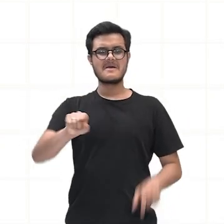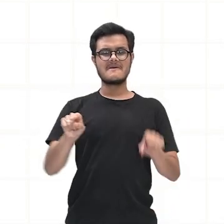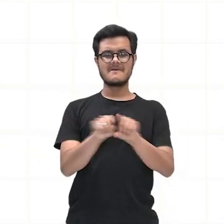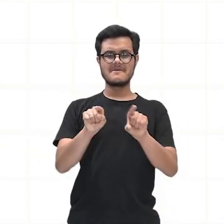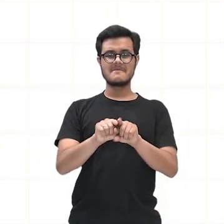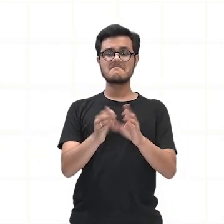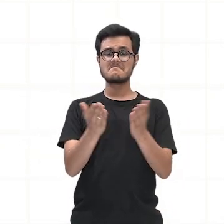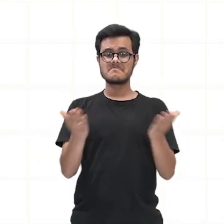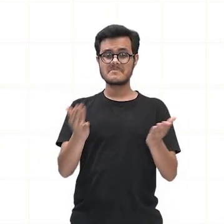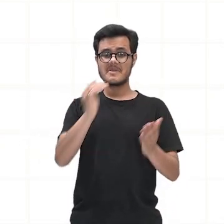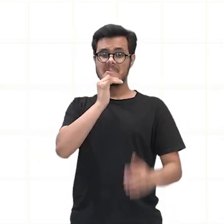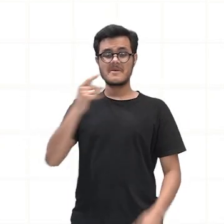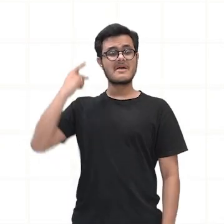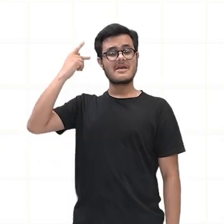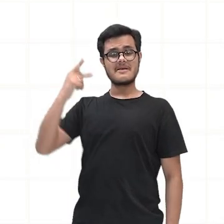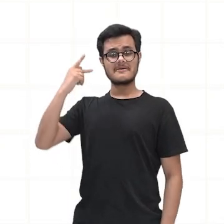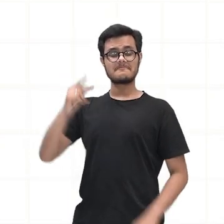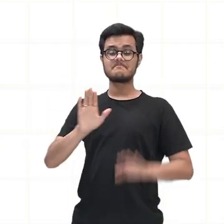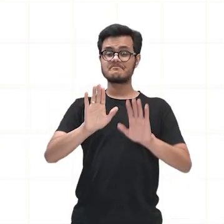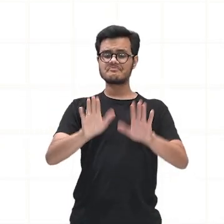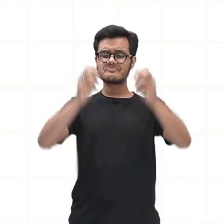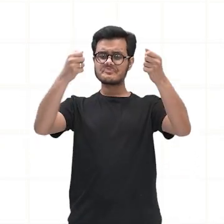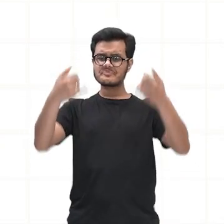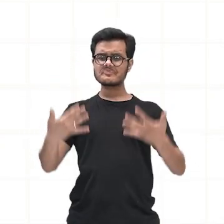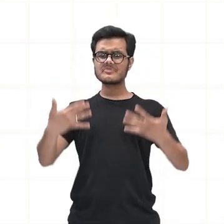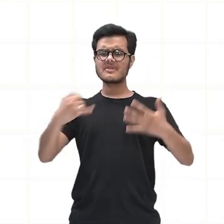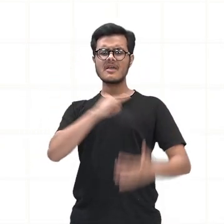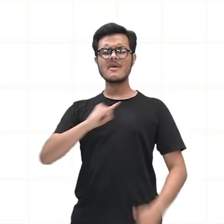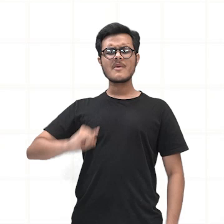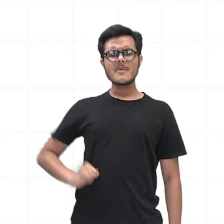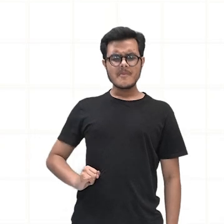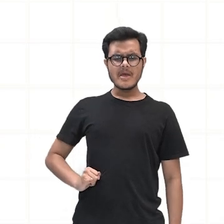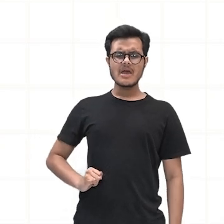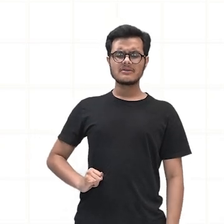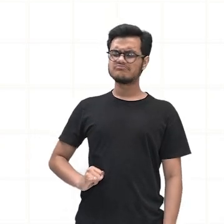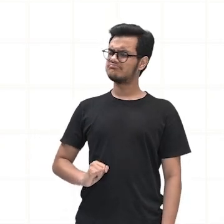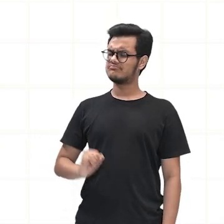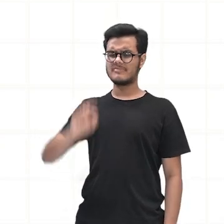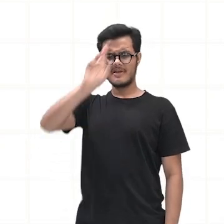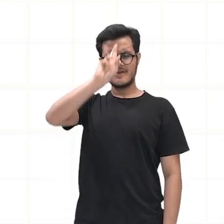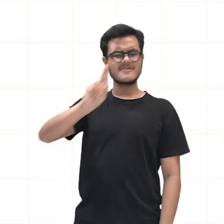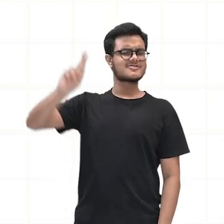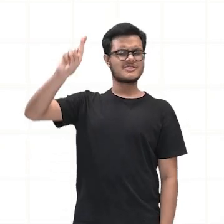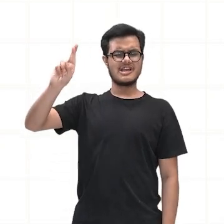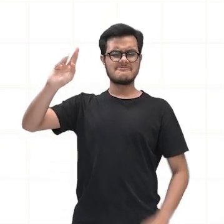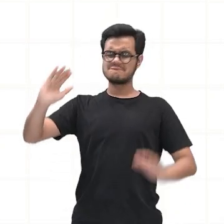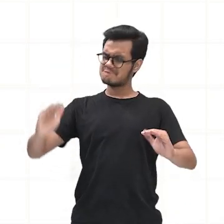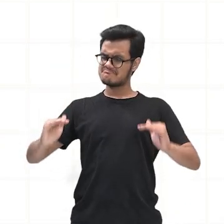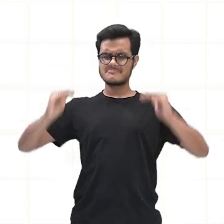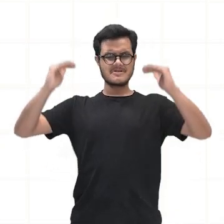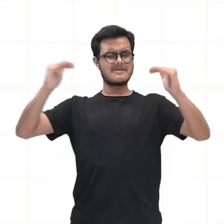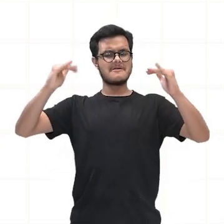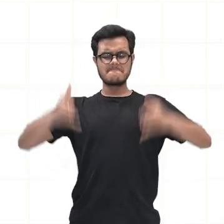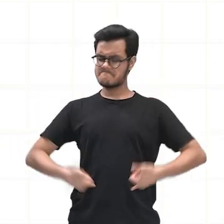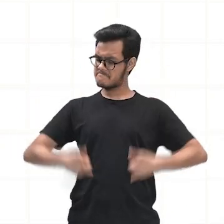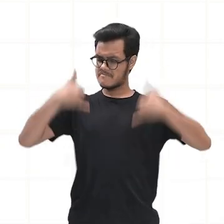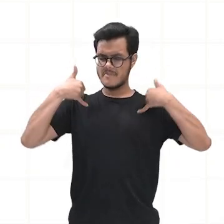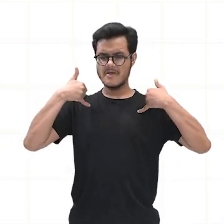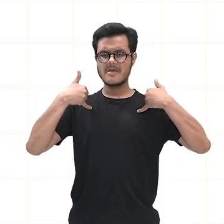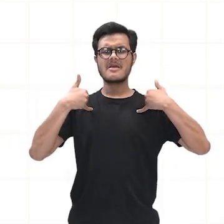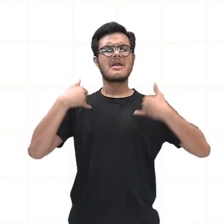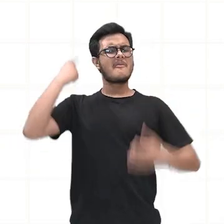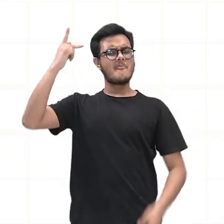religiosas. Como assim, professor? Era o imperador, a autoridade máxima, que tratava das